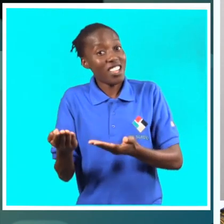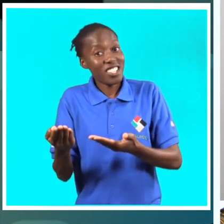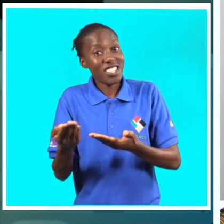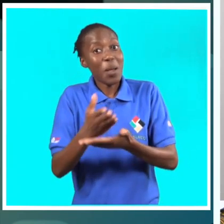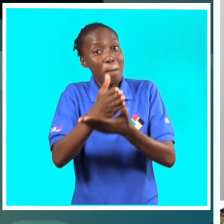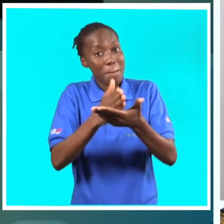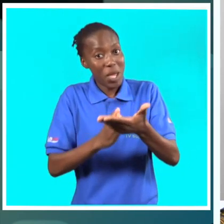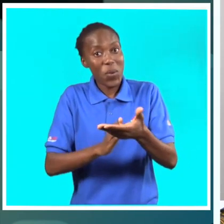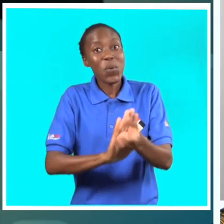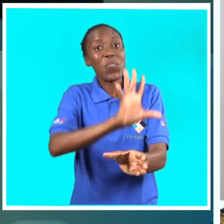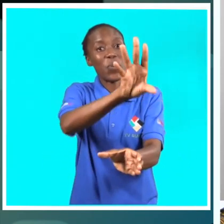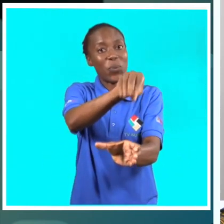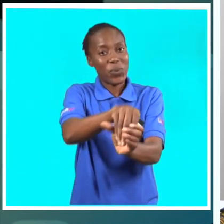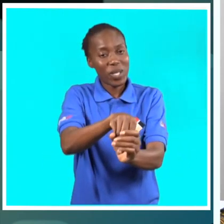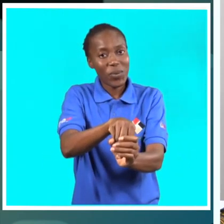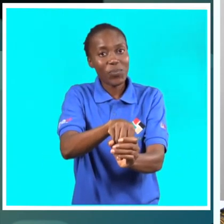inclusão.